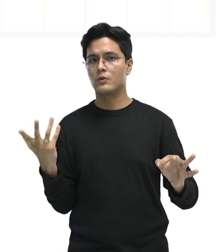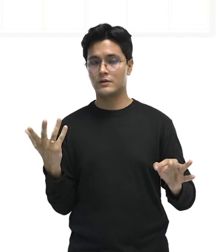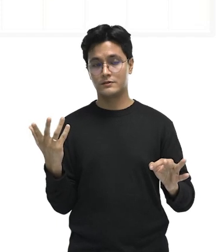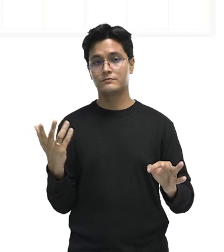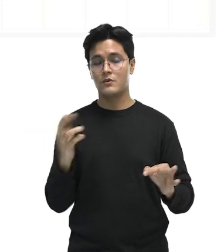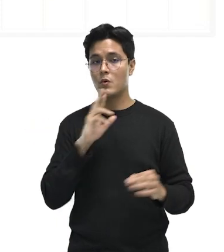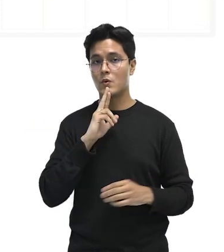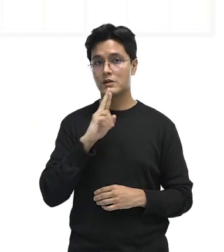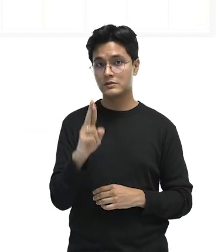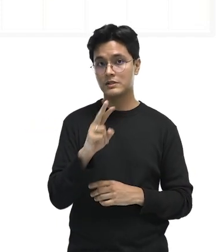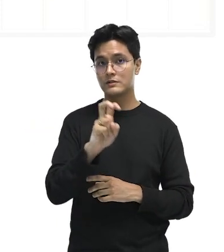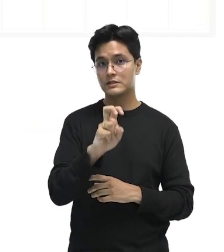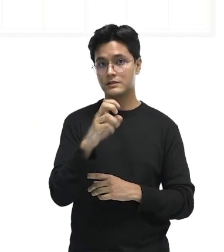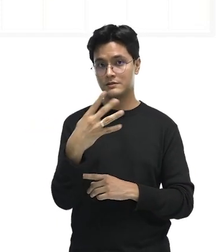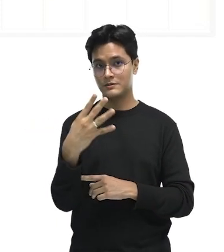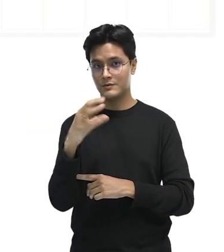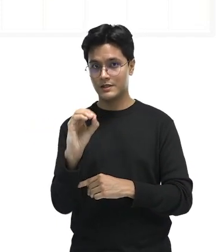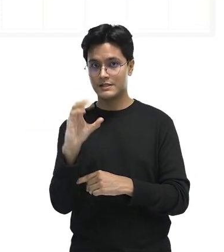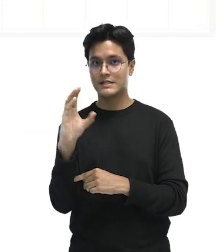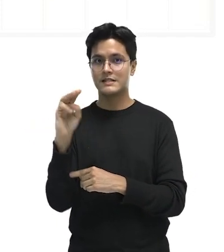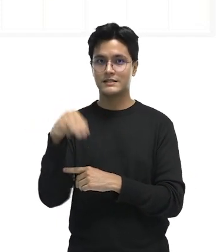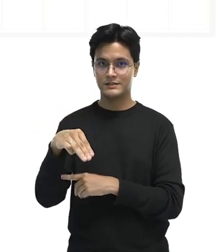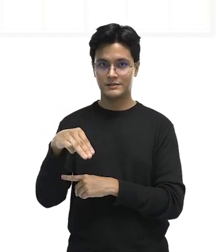aqui foi de 540